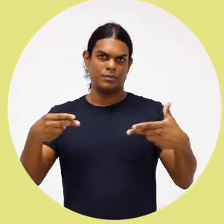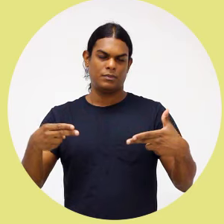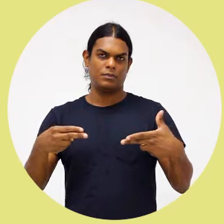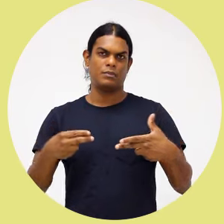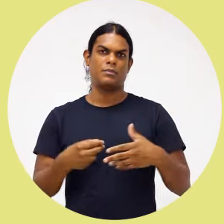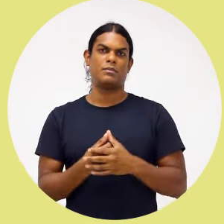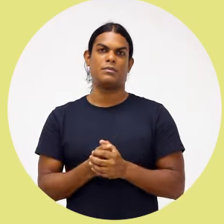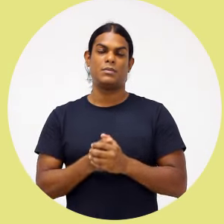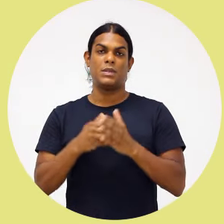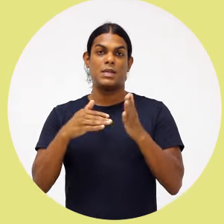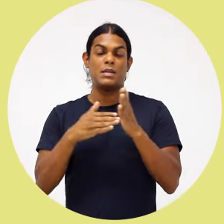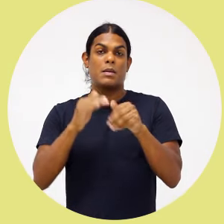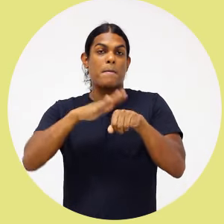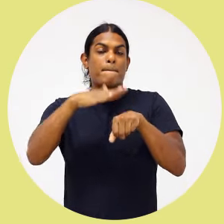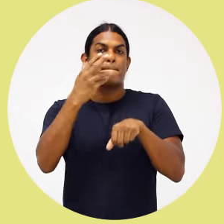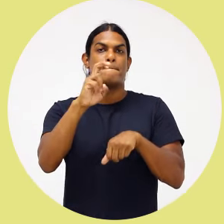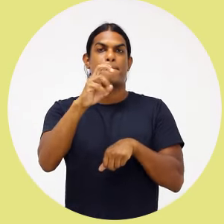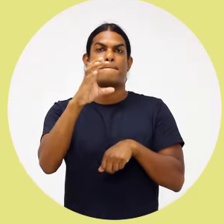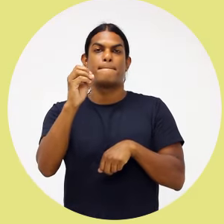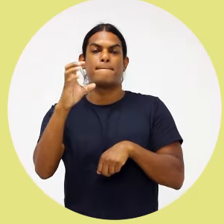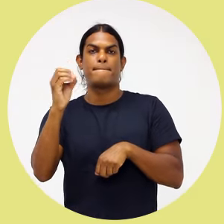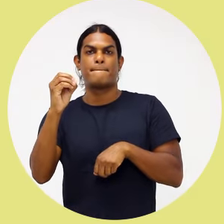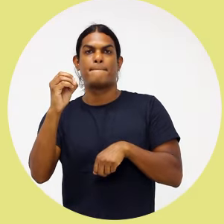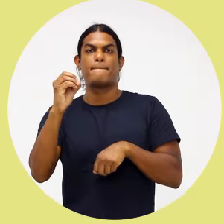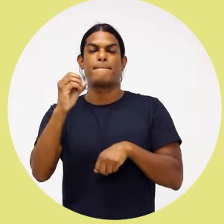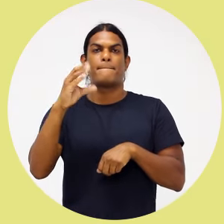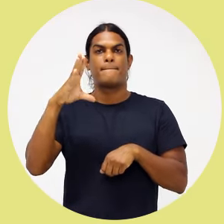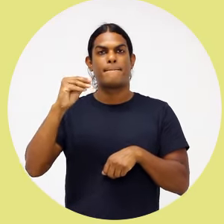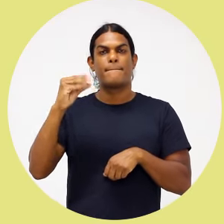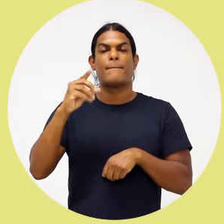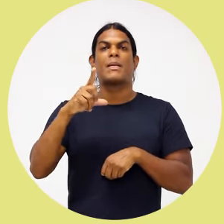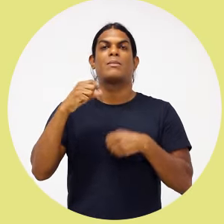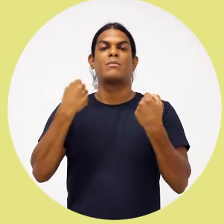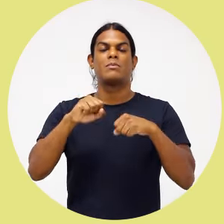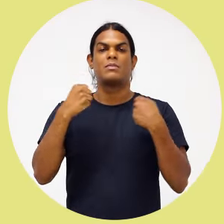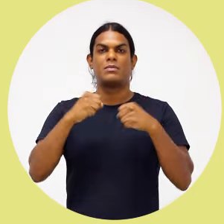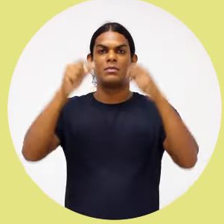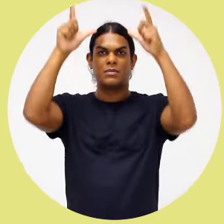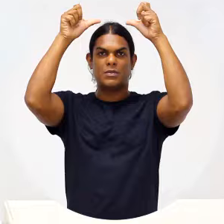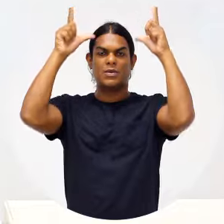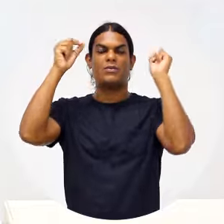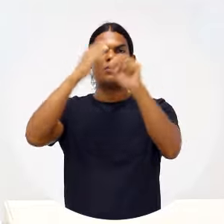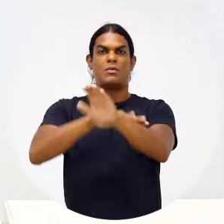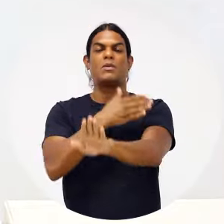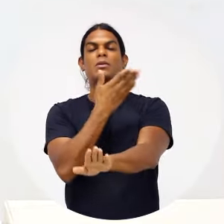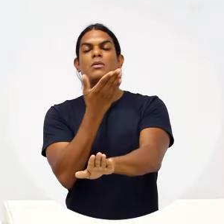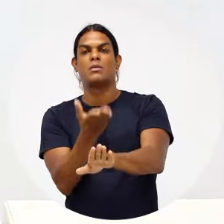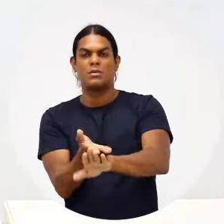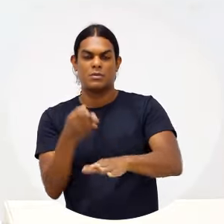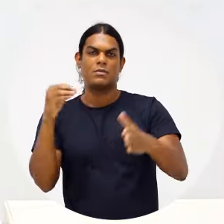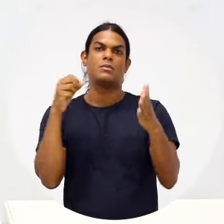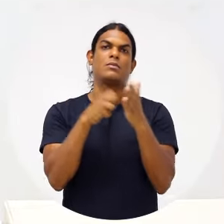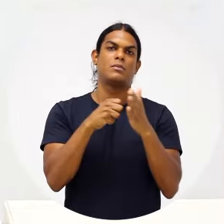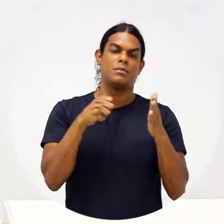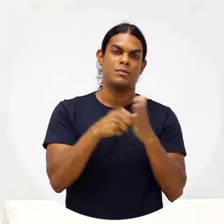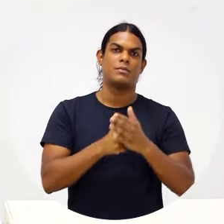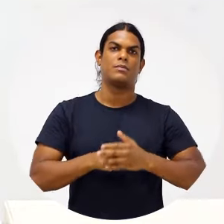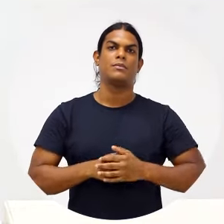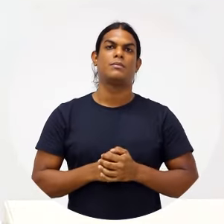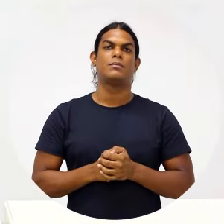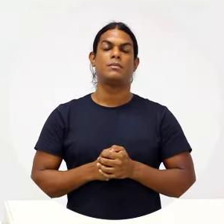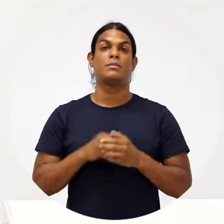com mais de 500 empregados deverão contar com um enfermeiro em tempo integral, obrigatoriamente. Um